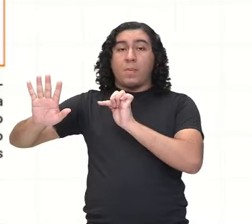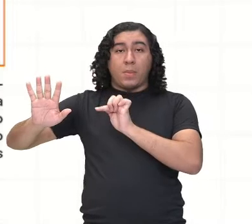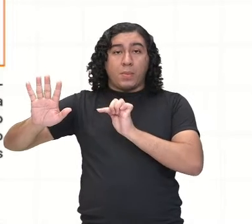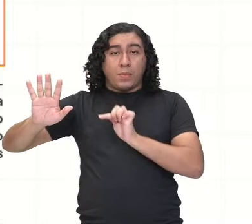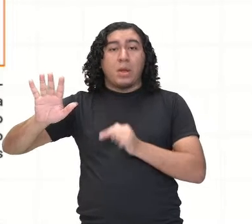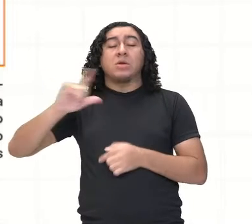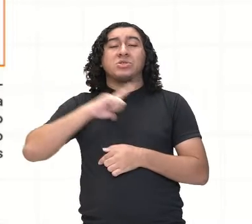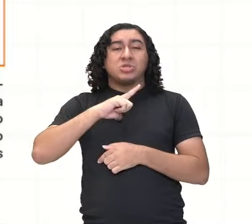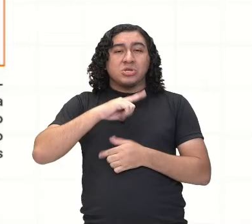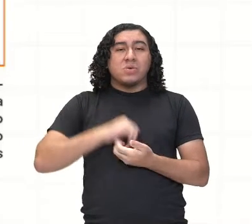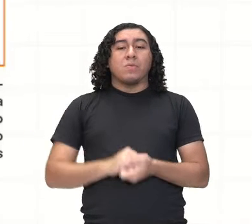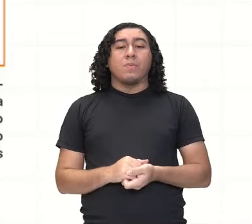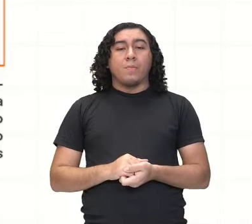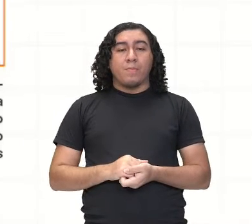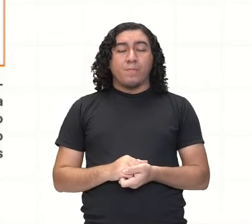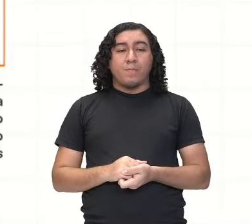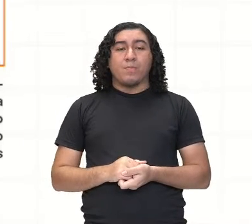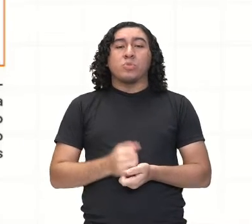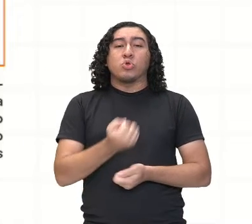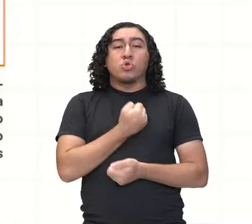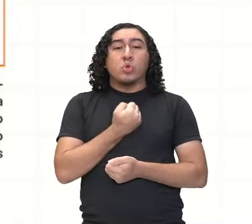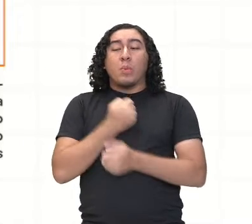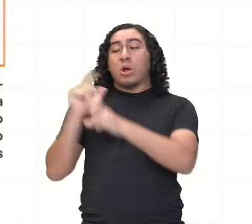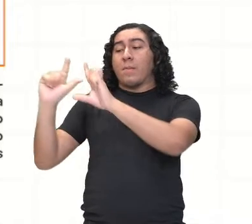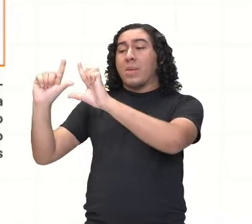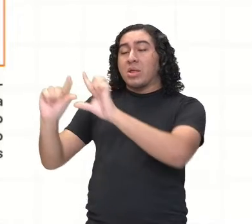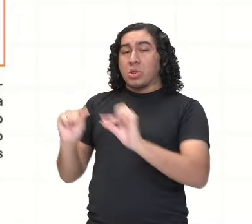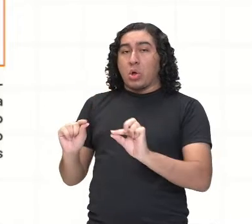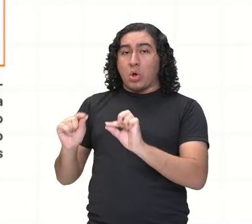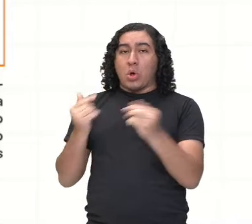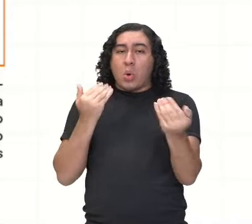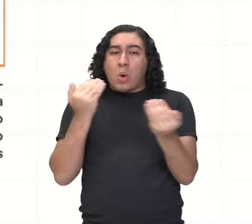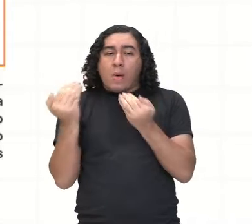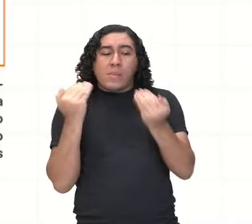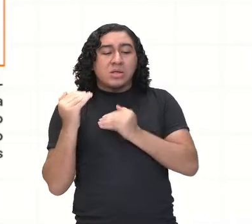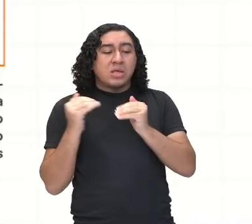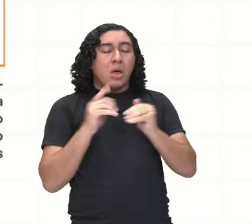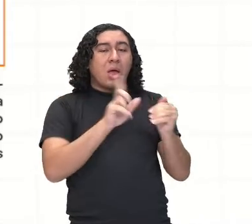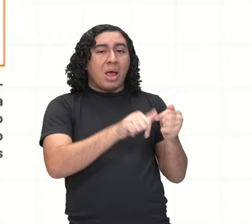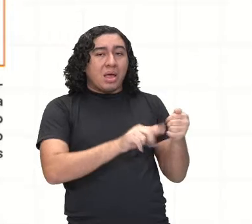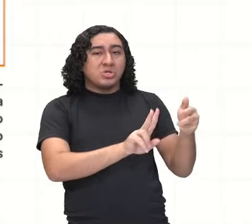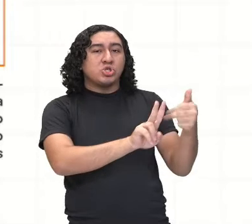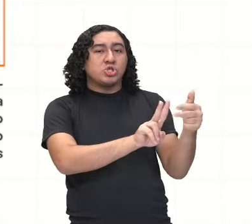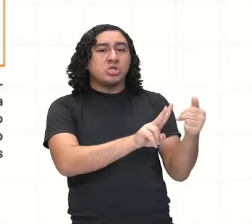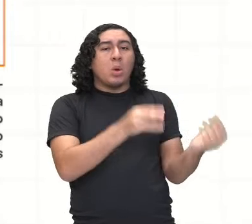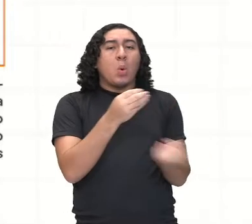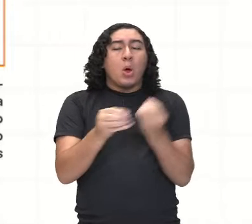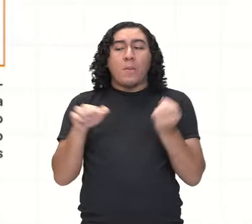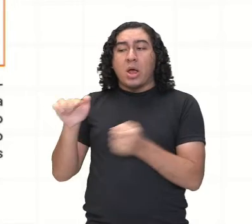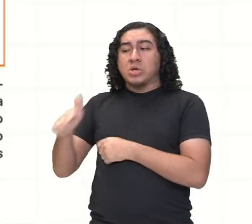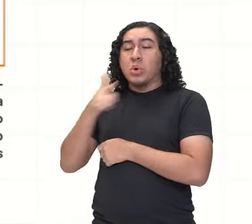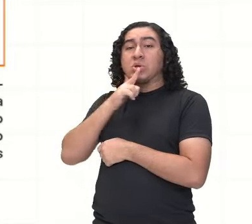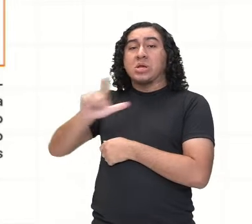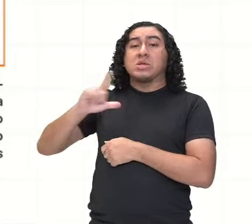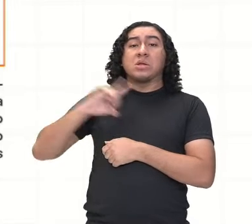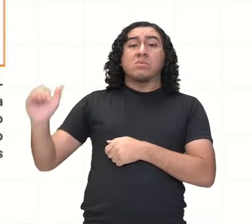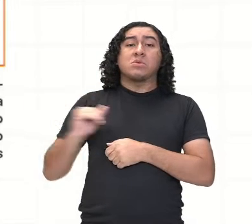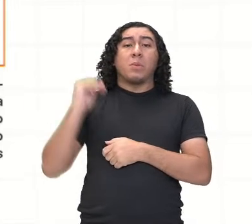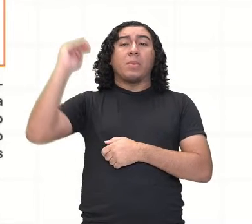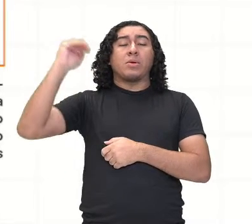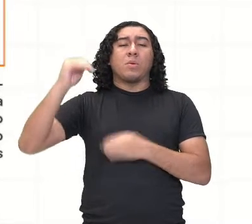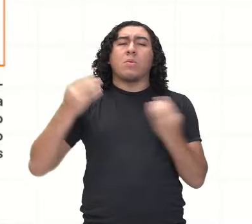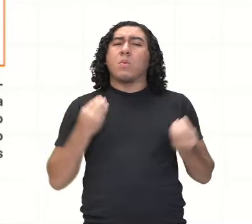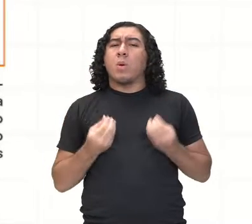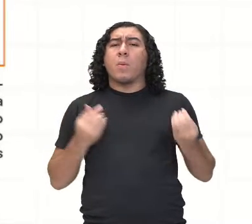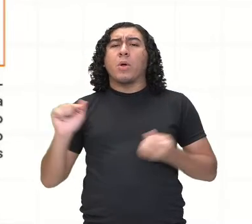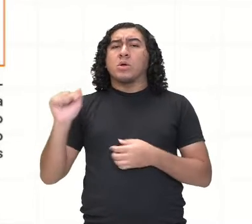que estavam em número muito menor em relação aos indígenas, como que eles vão conquistar essa superioridade, como